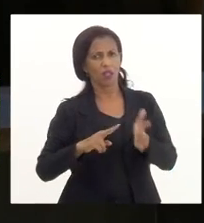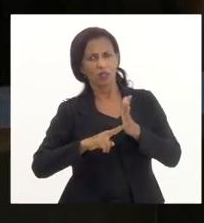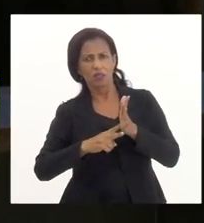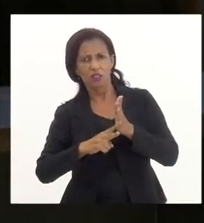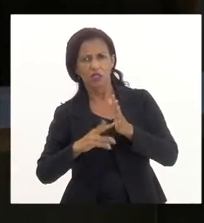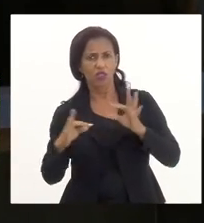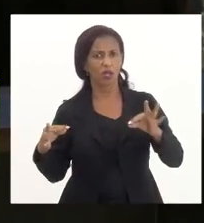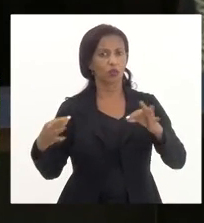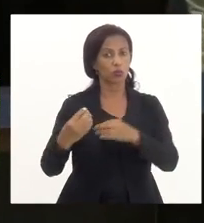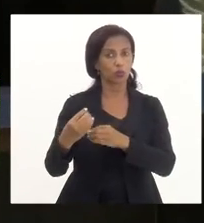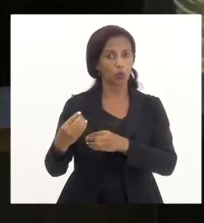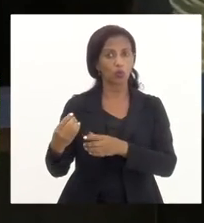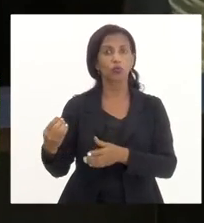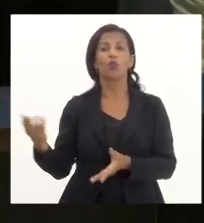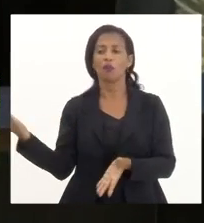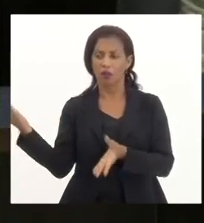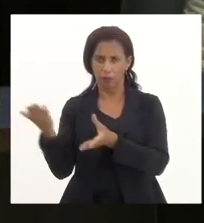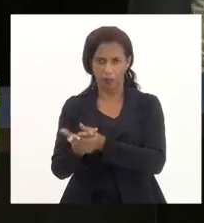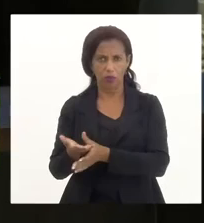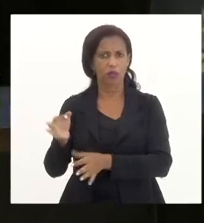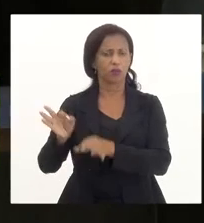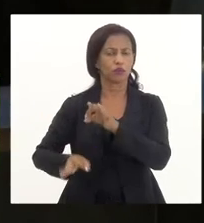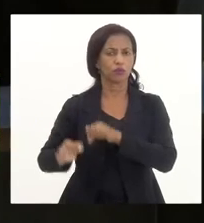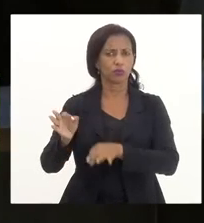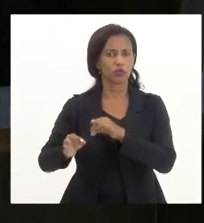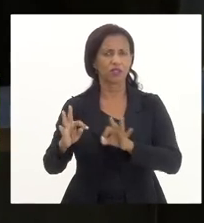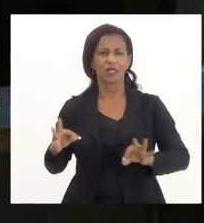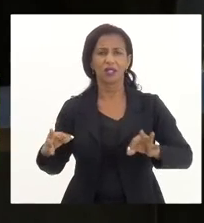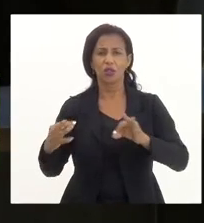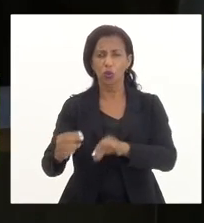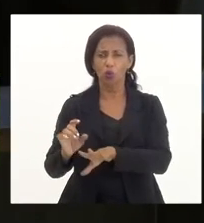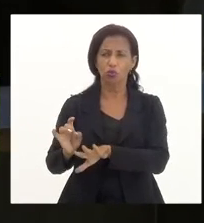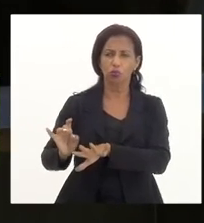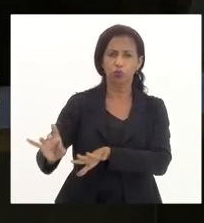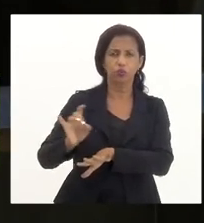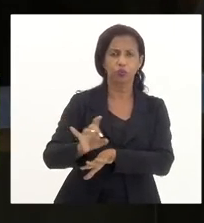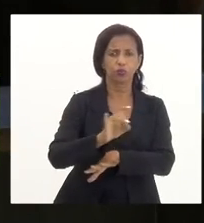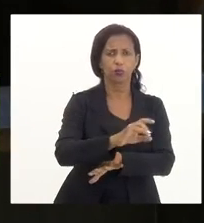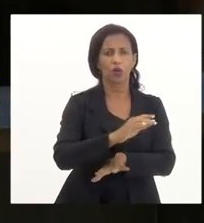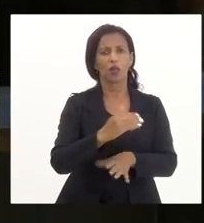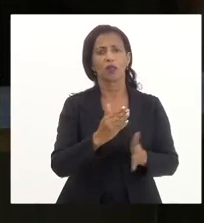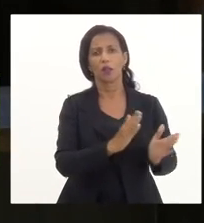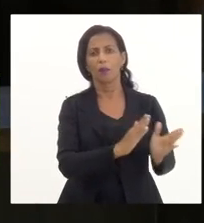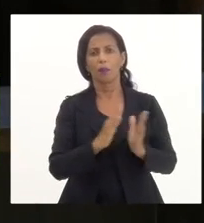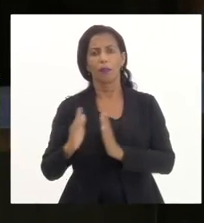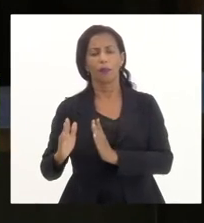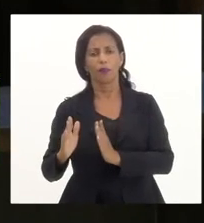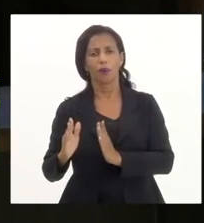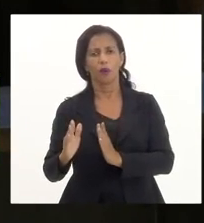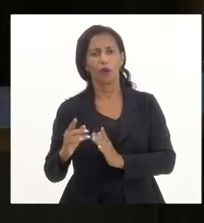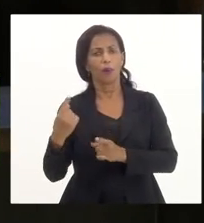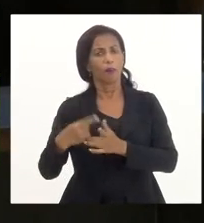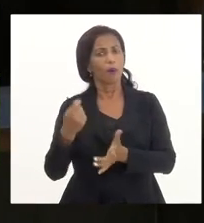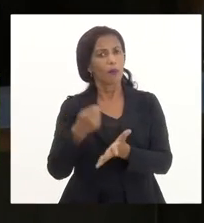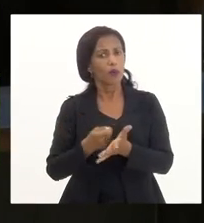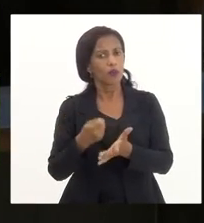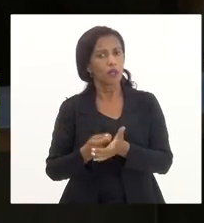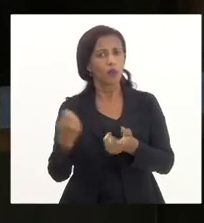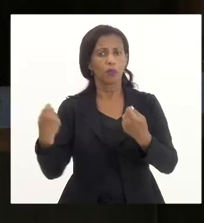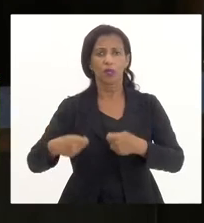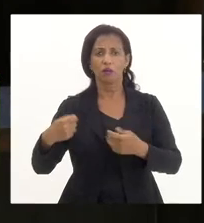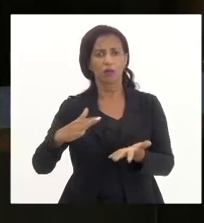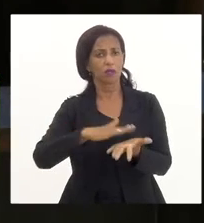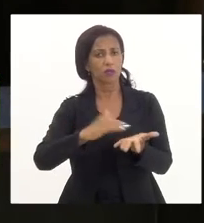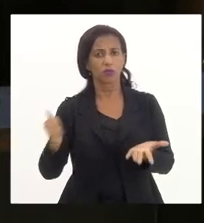sindicatos todos os novos vão morrer processos judiciais em todos os casos em que tá dentro do plano de carreiras para manter porque não tem necessidade